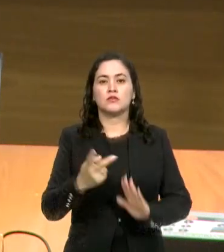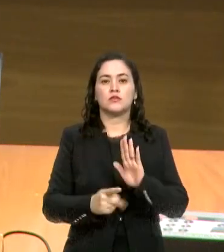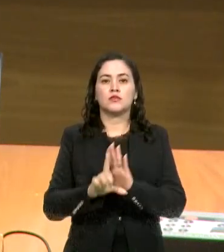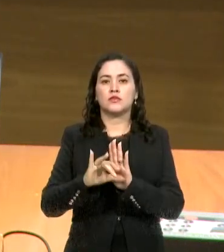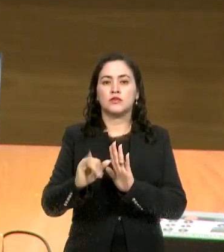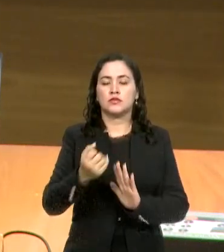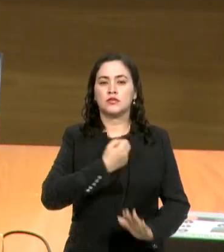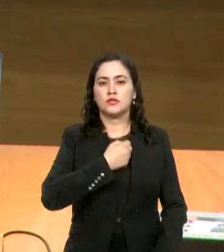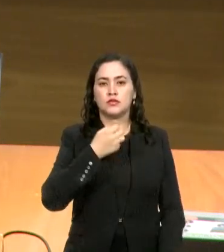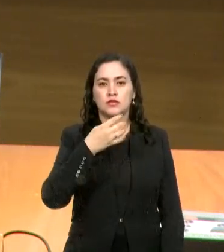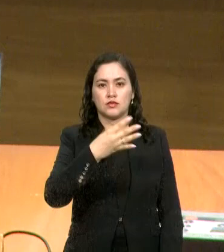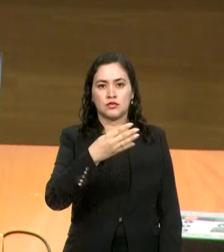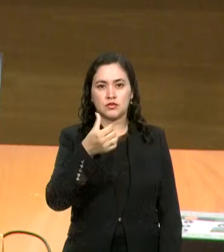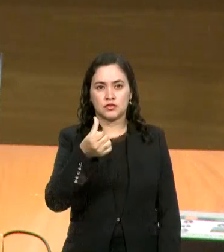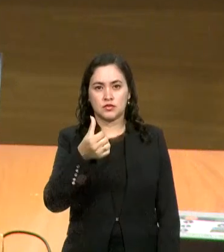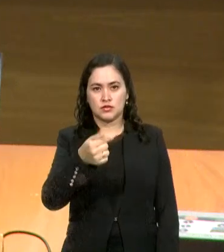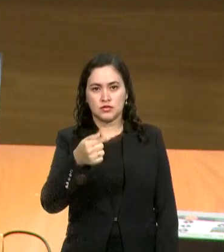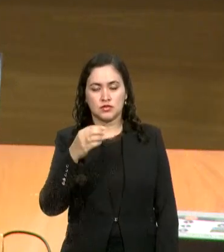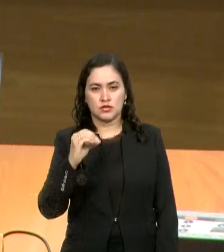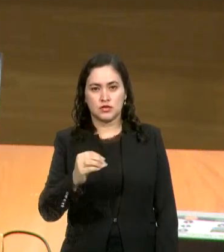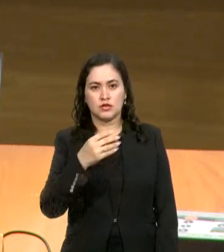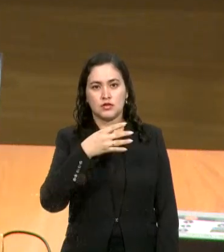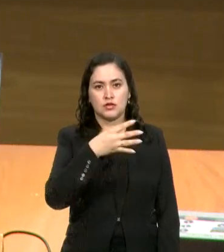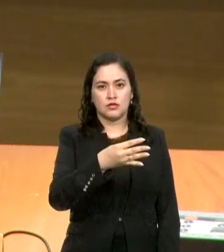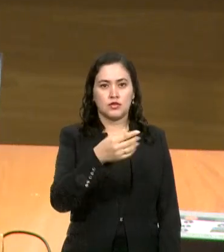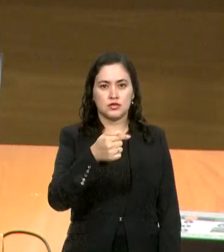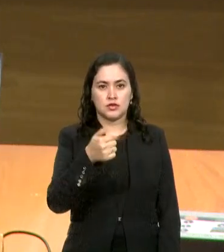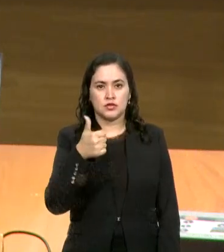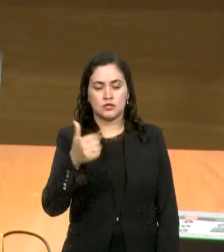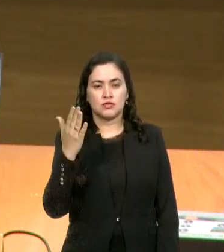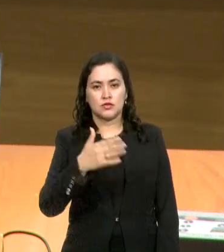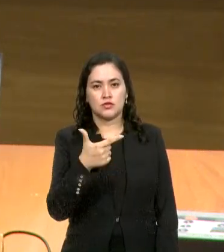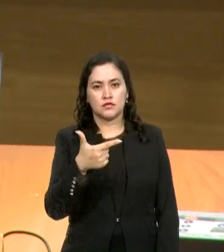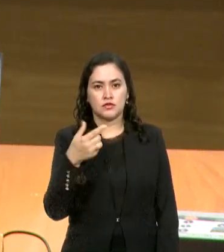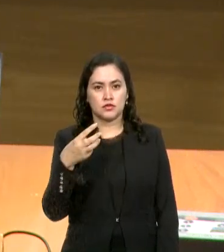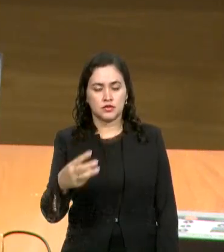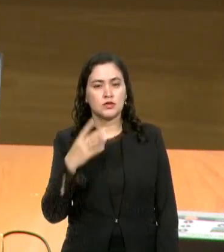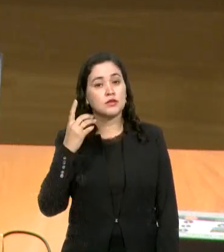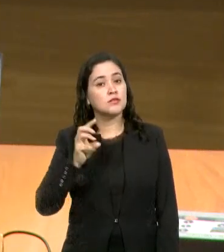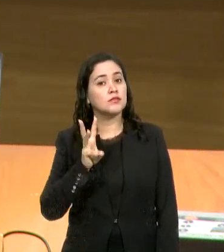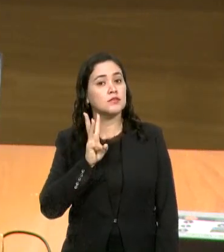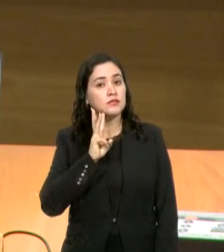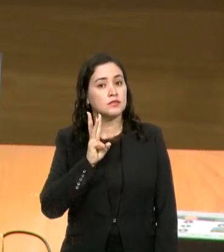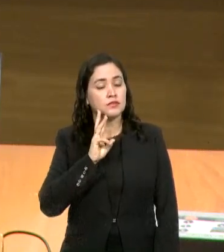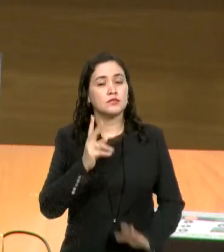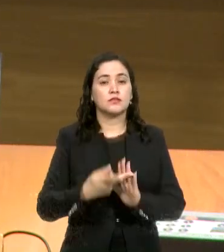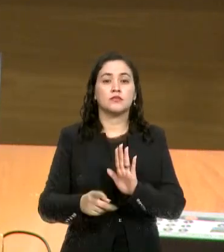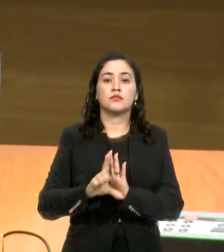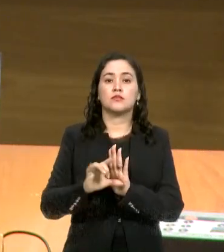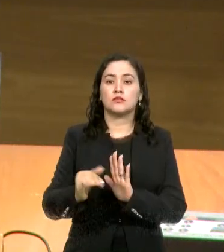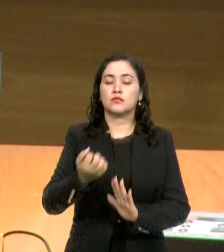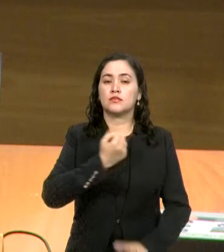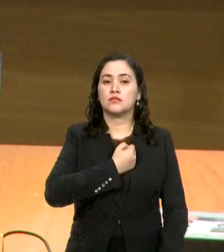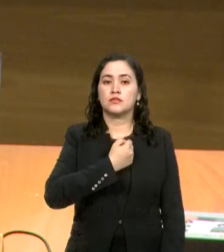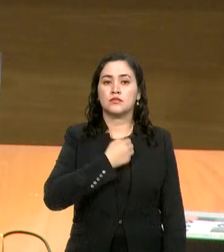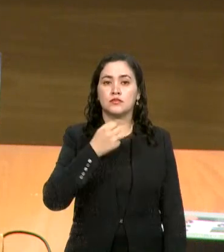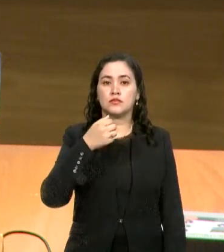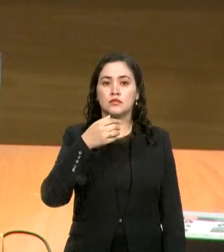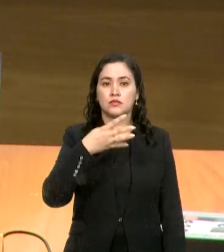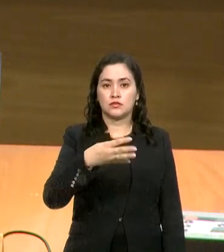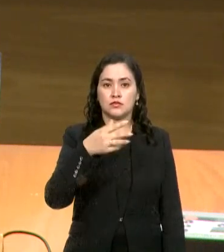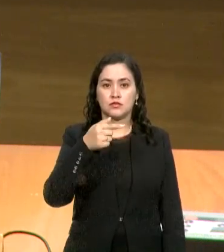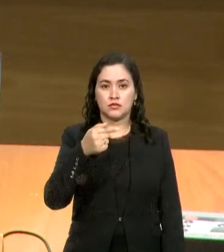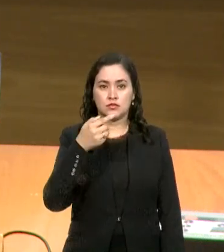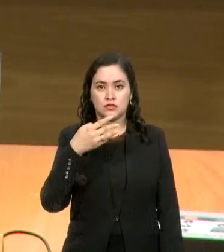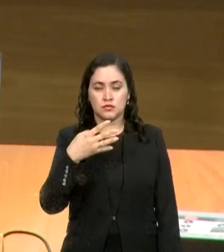de número 470 e 471, 2023, de autoria do deputado Hélito do Curso. Projeto de lei de número